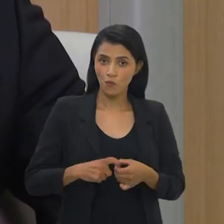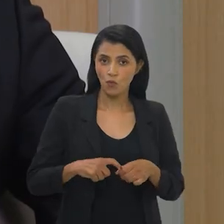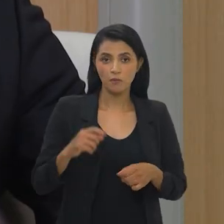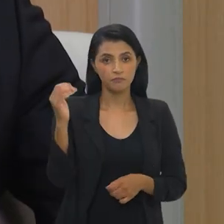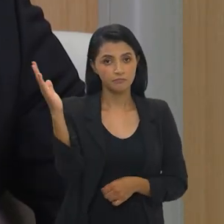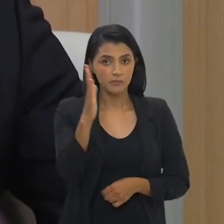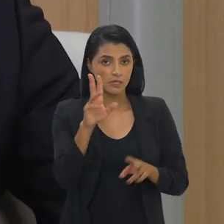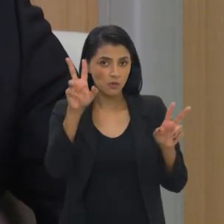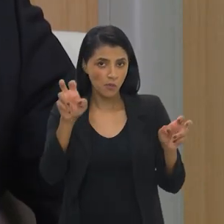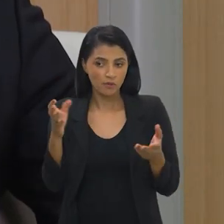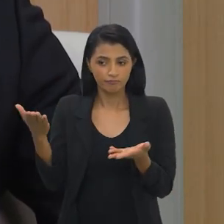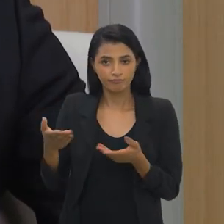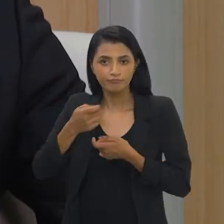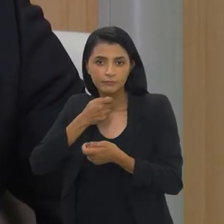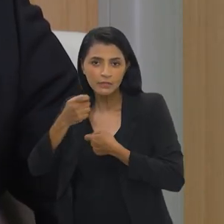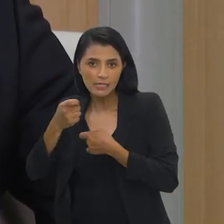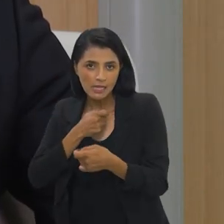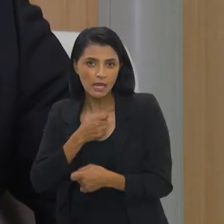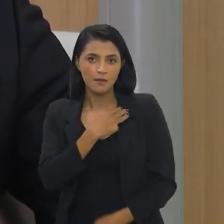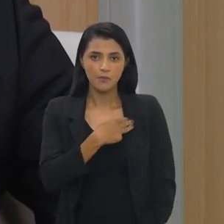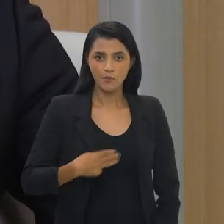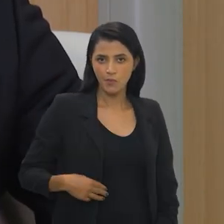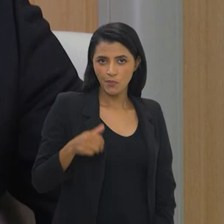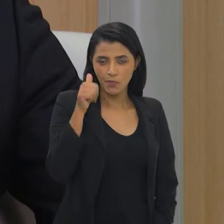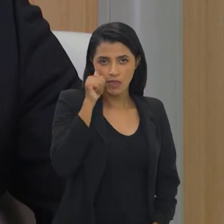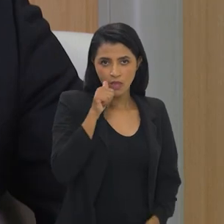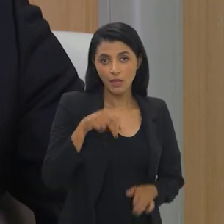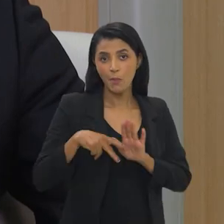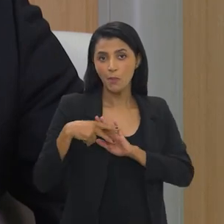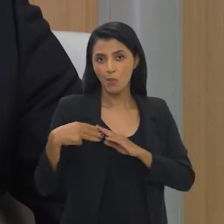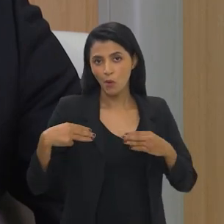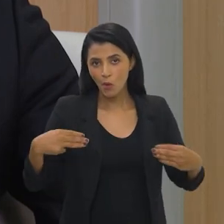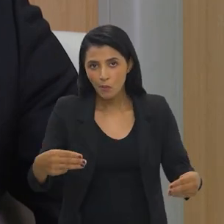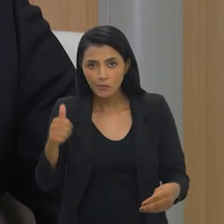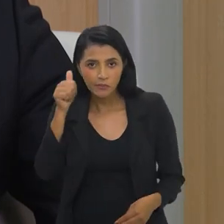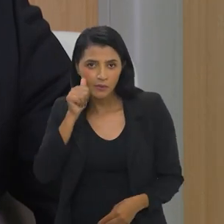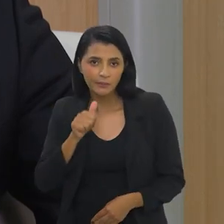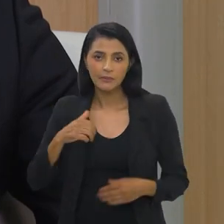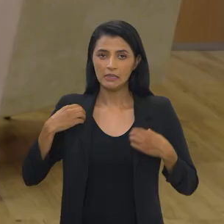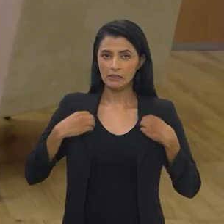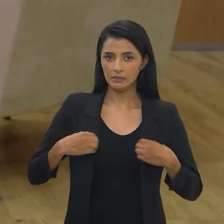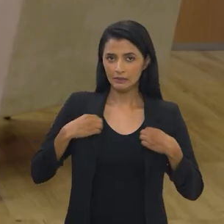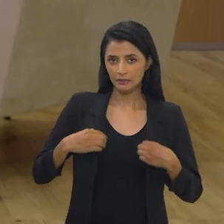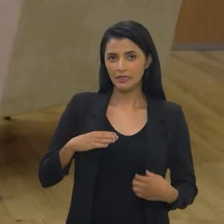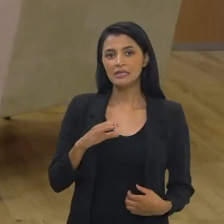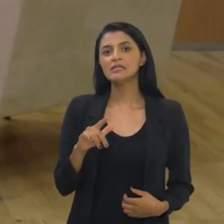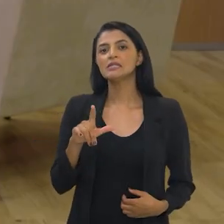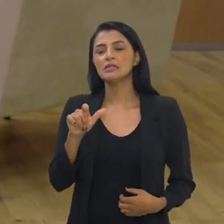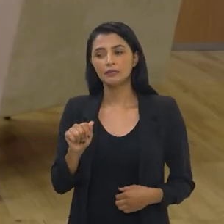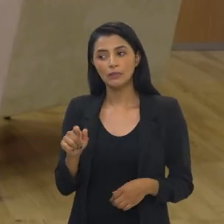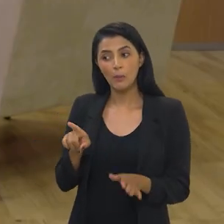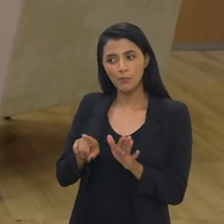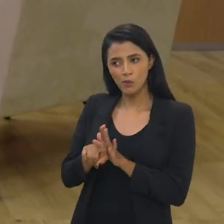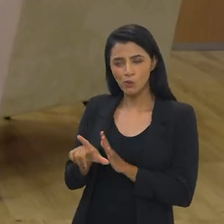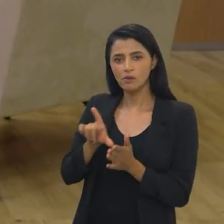Voltamos com o Brasil em Pauta entrevistada e a ministra das mulheres Cida Gonçalves boa Melissa deixei aquela pergunta no final